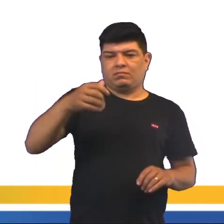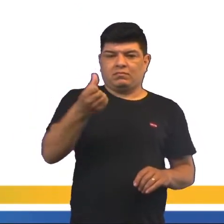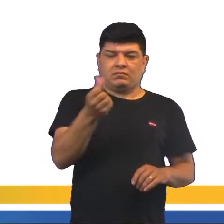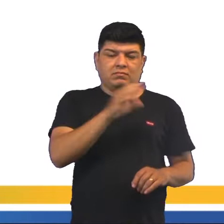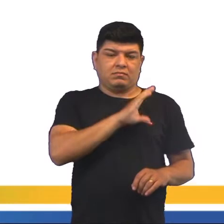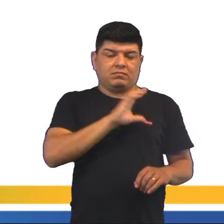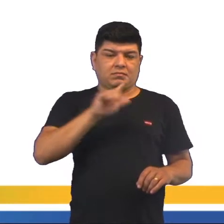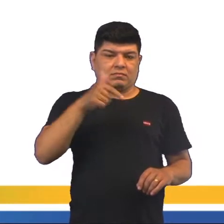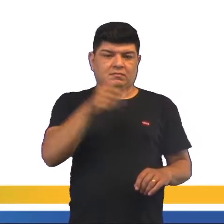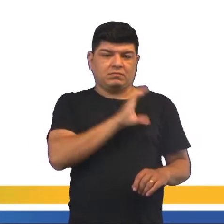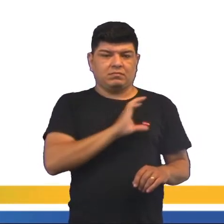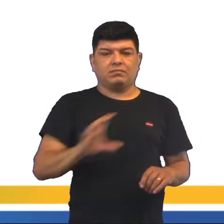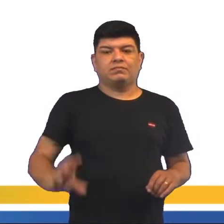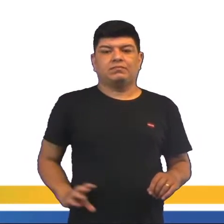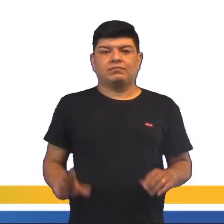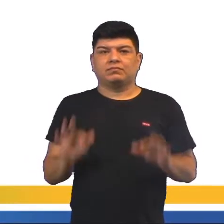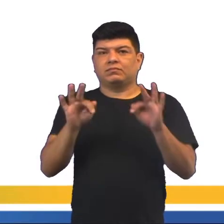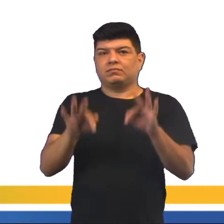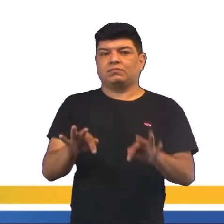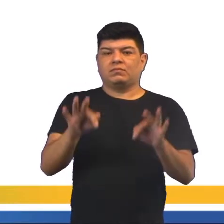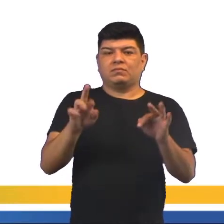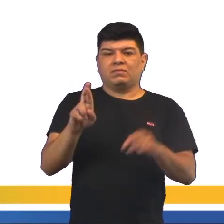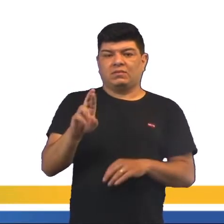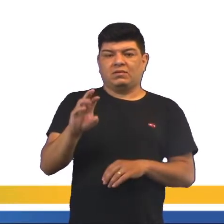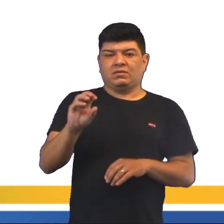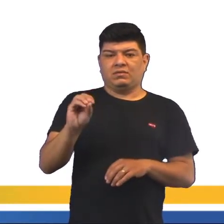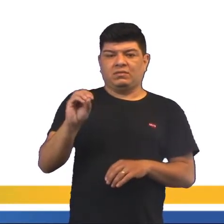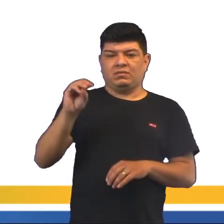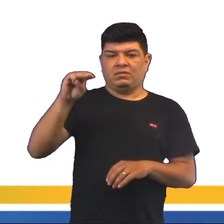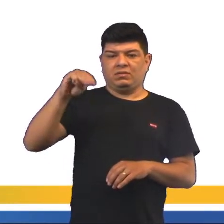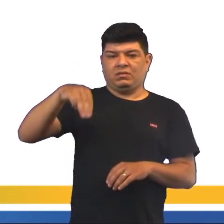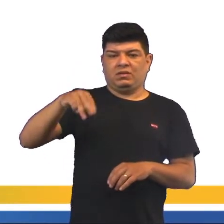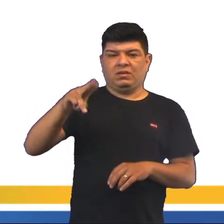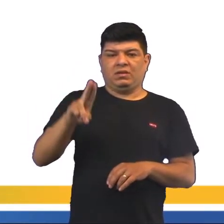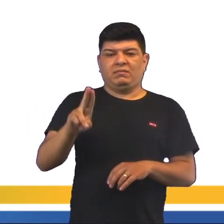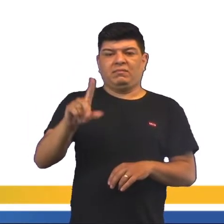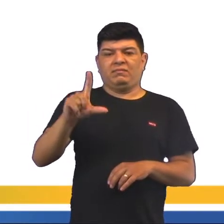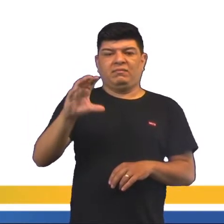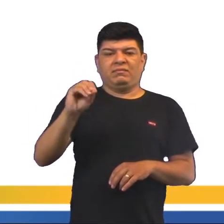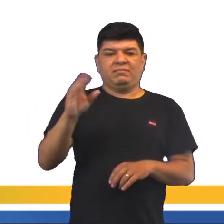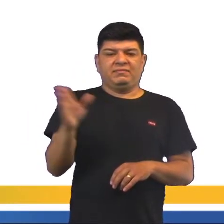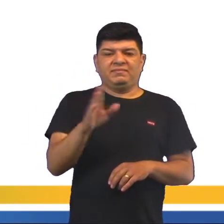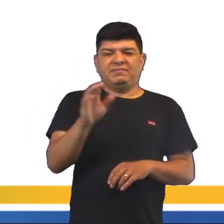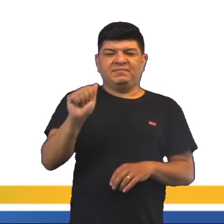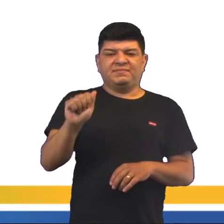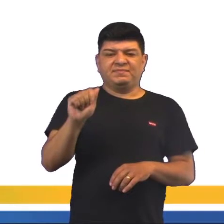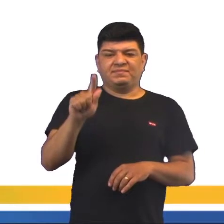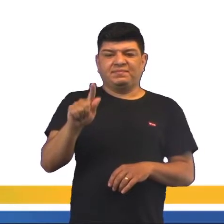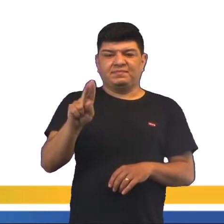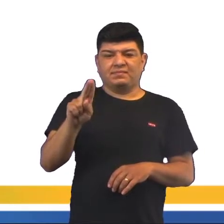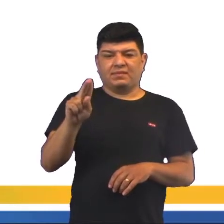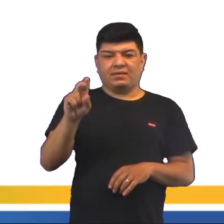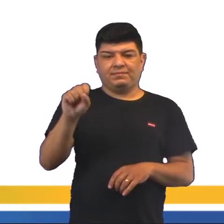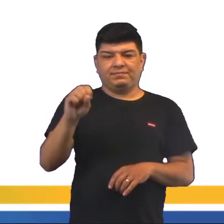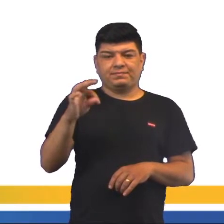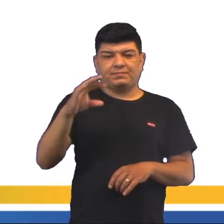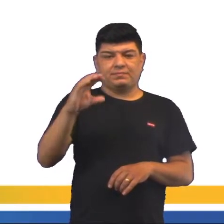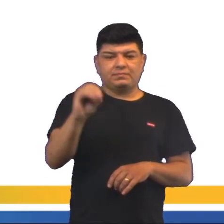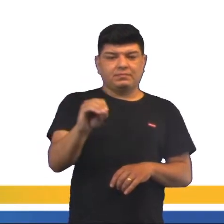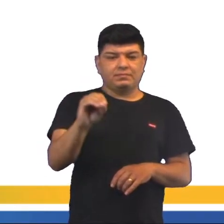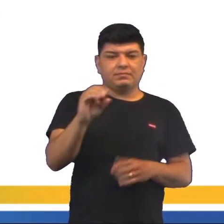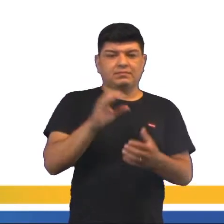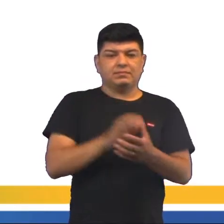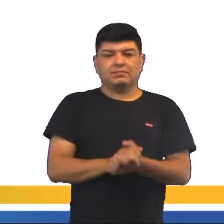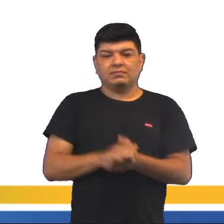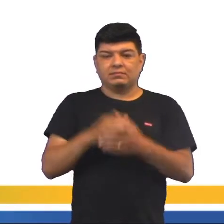d.C., quando o último imperador romano, Rômulo Augusto, foi destituído por Odoacro, rei do povo germânico